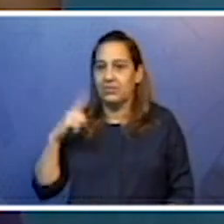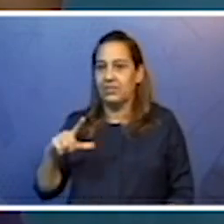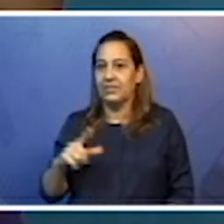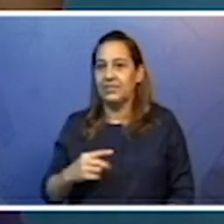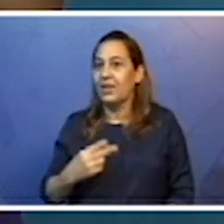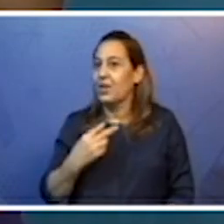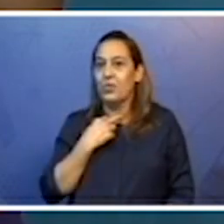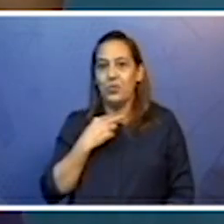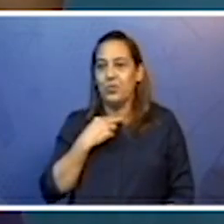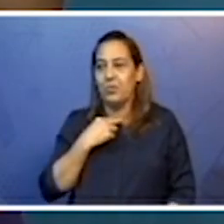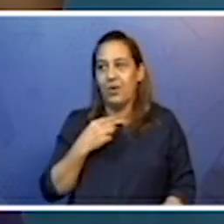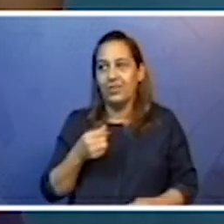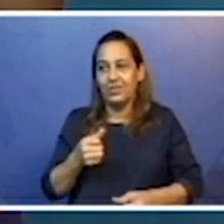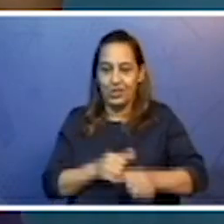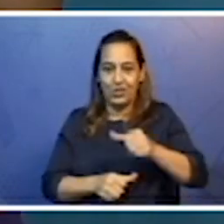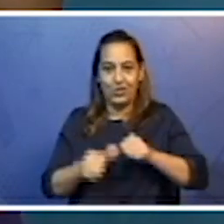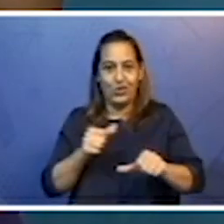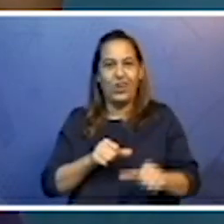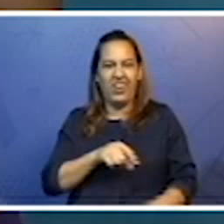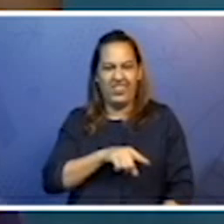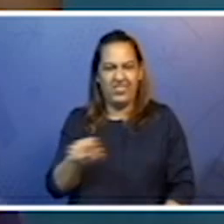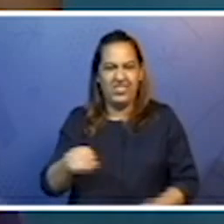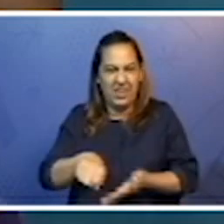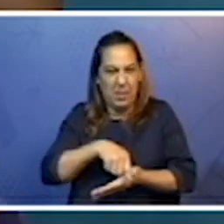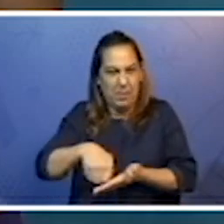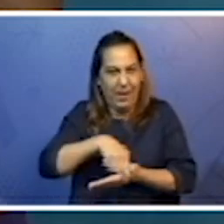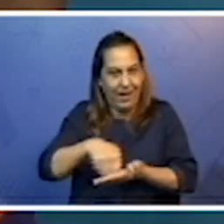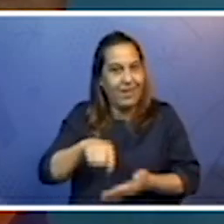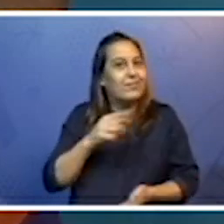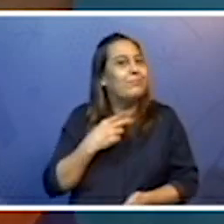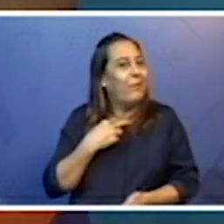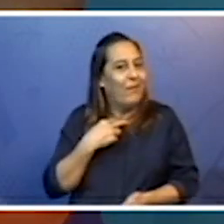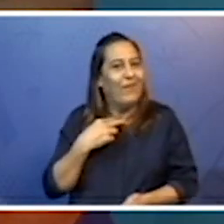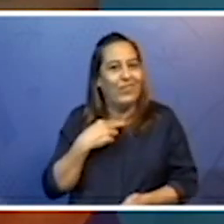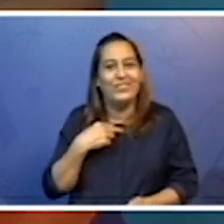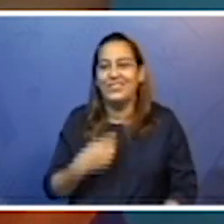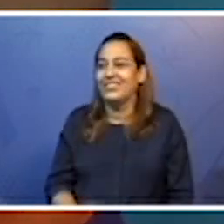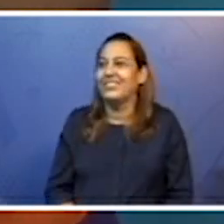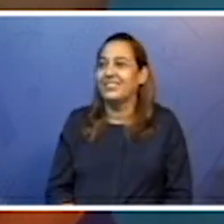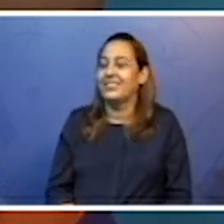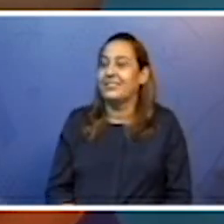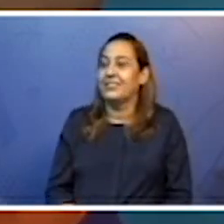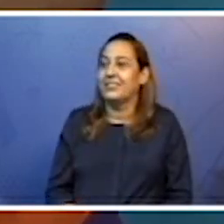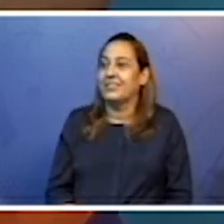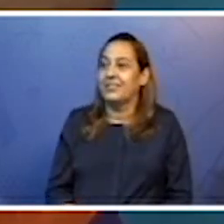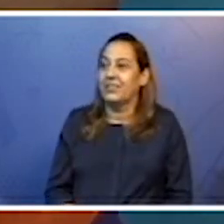pode mudar, hein? Eu sei que tem gente que tá correndo lá para pagar. Conheço.